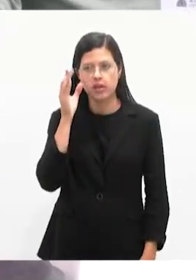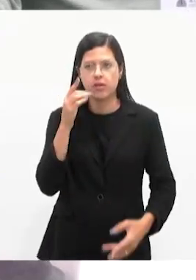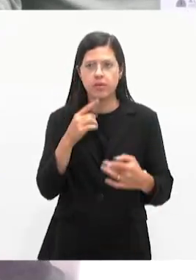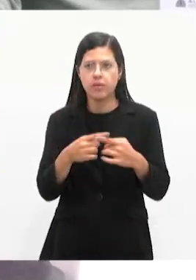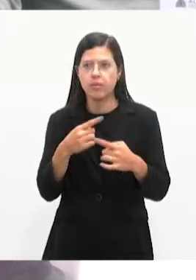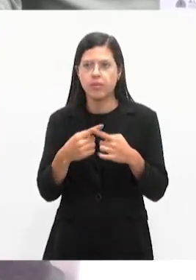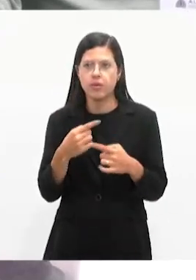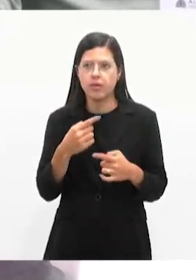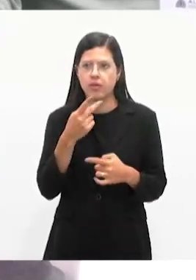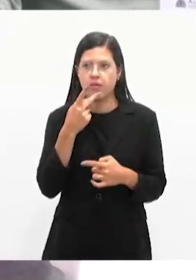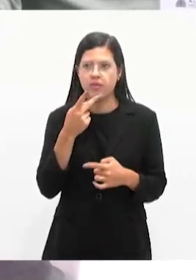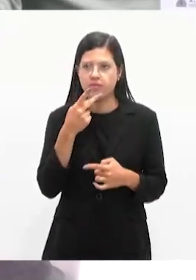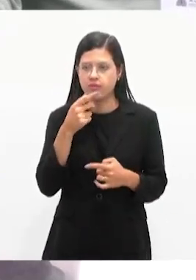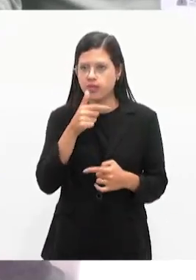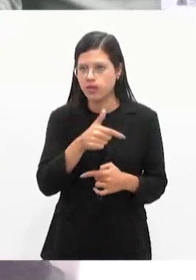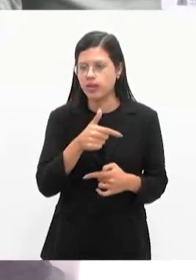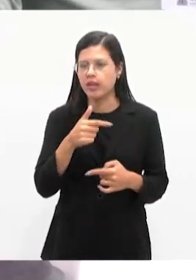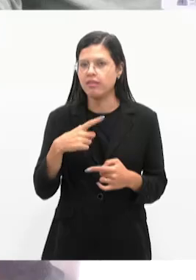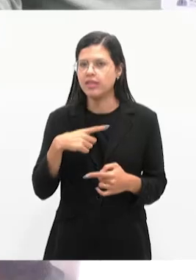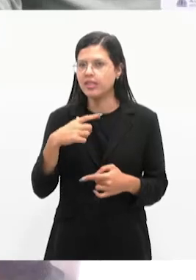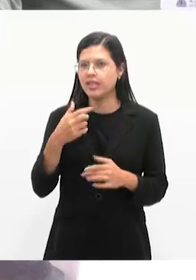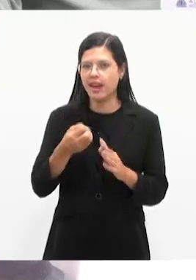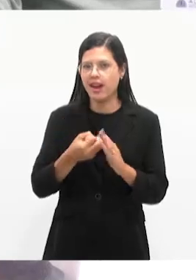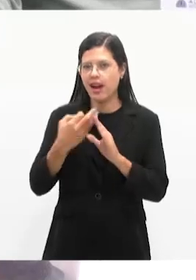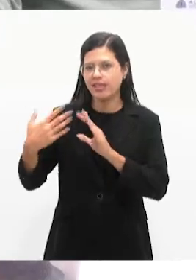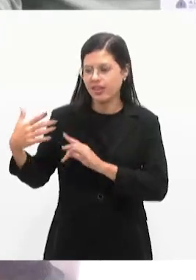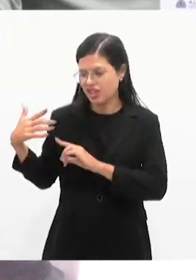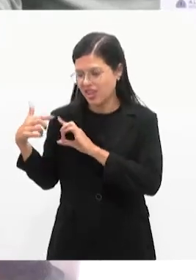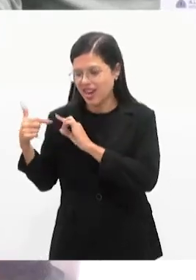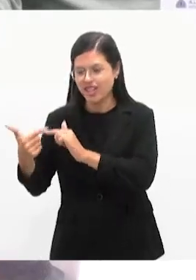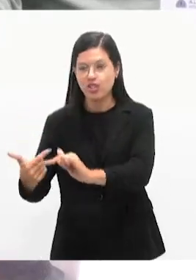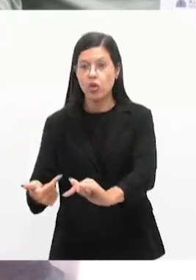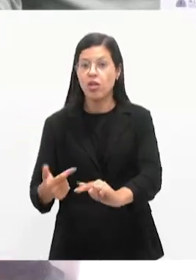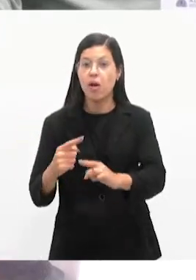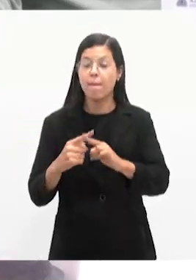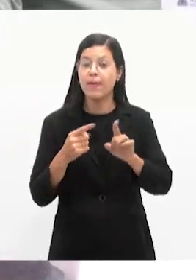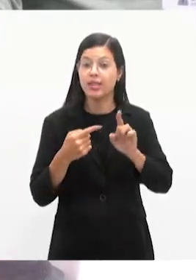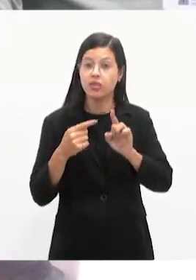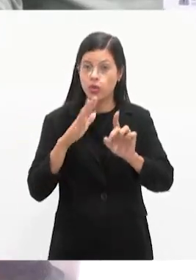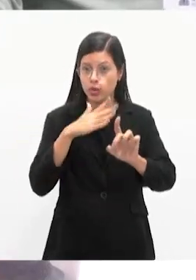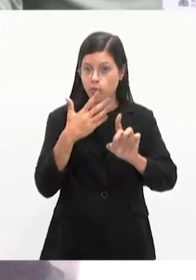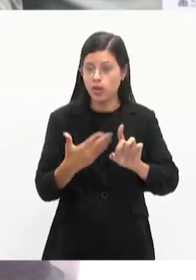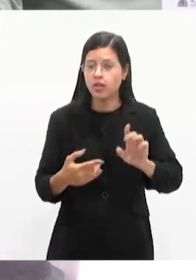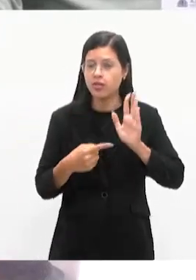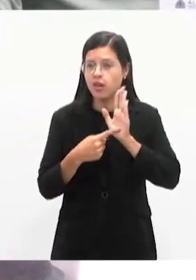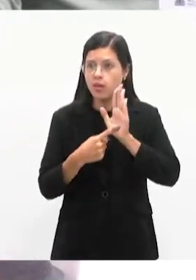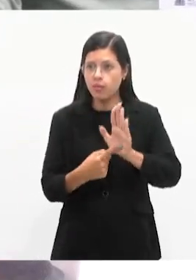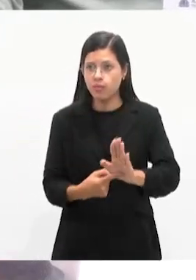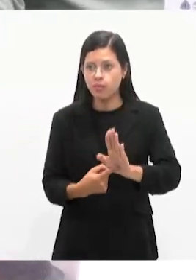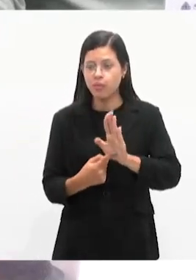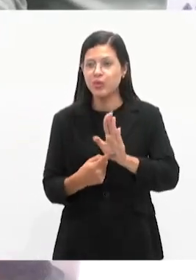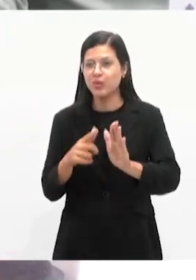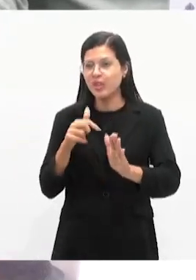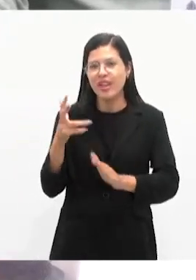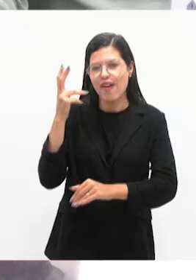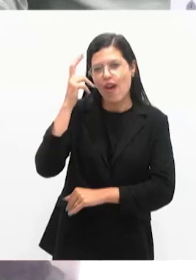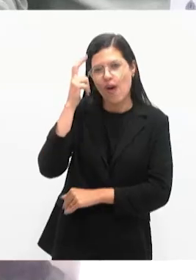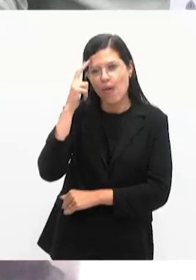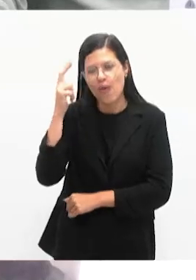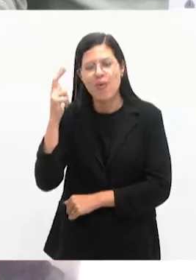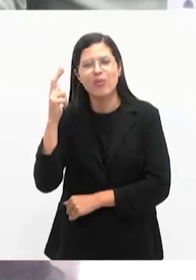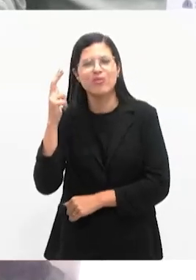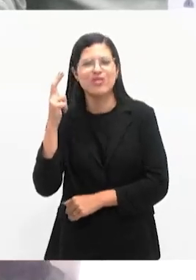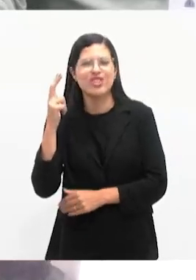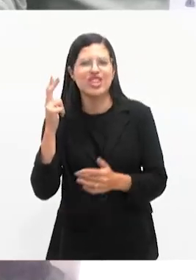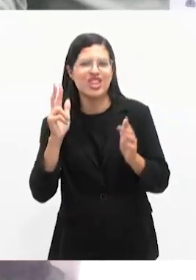diga que ela tem um perfil conservador, mas ela, com essa homenagem, mostrou que é uma conservadora cult descolada. Com